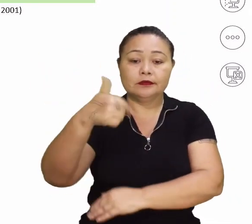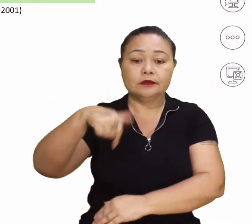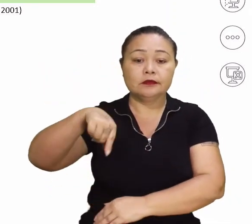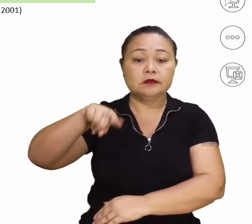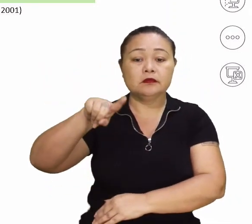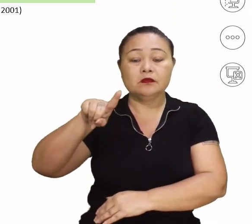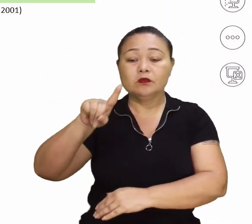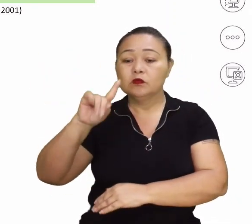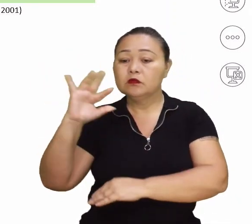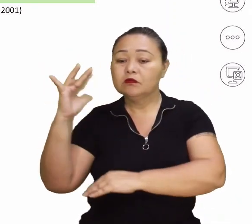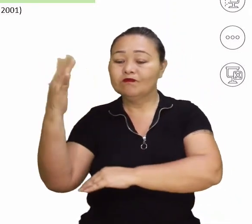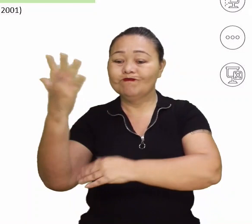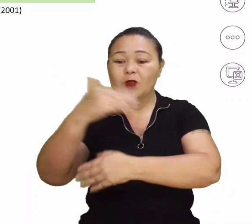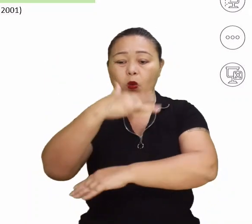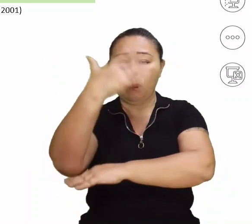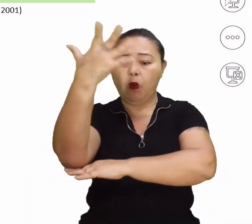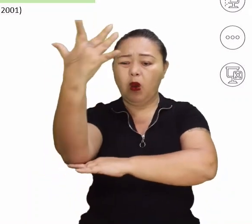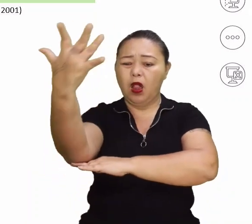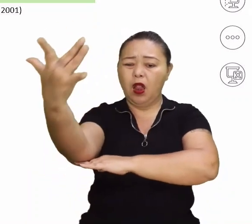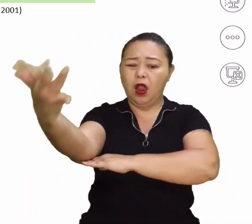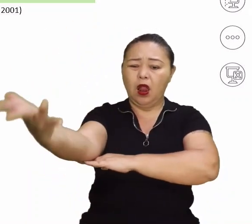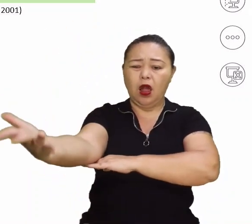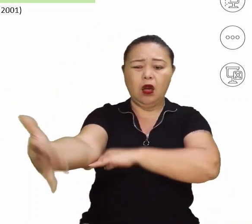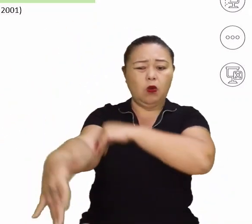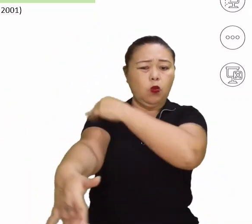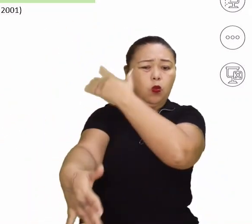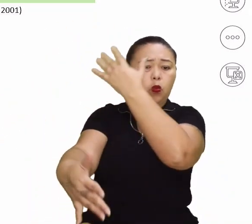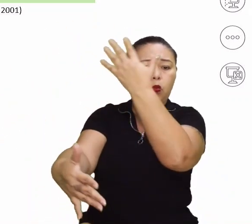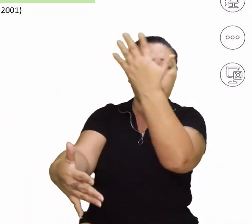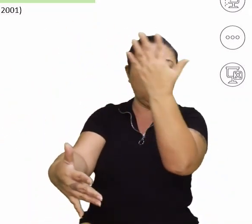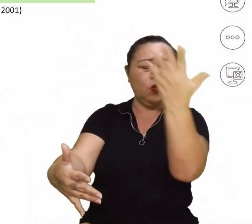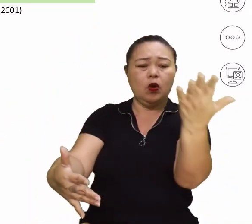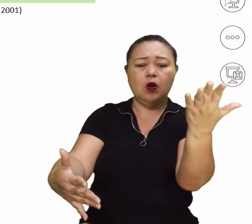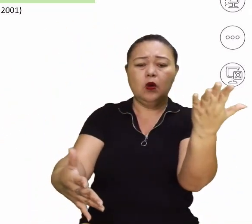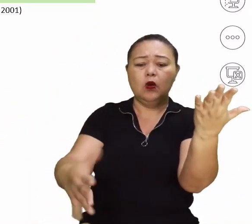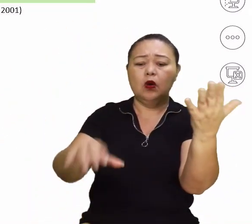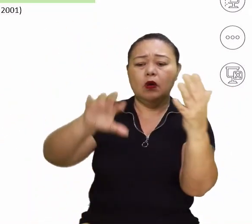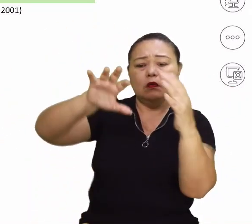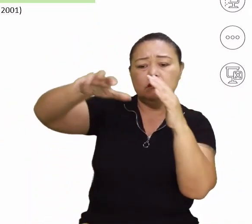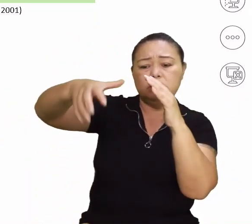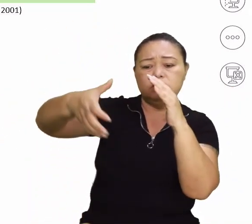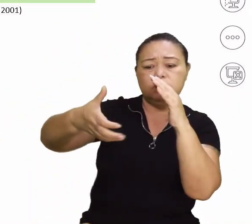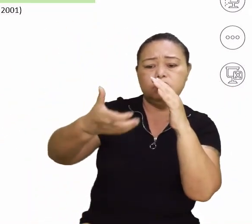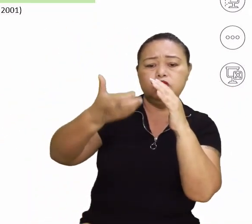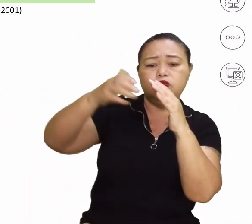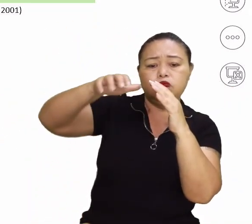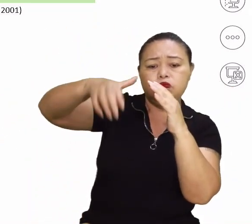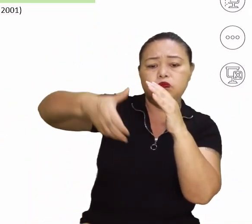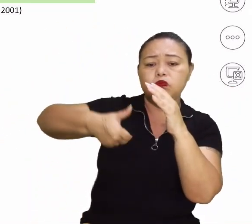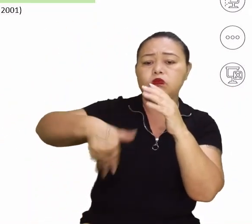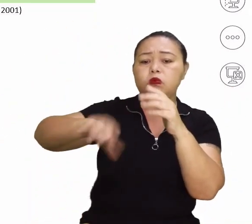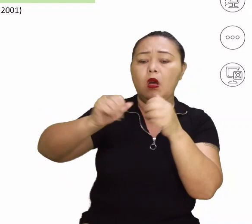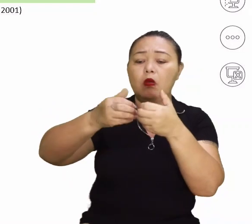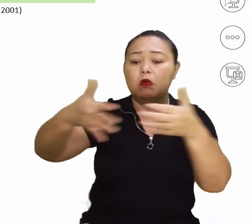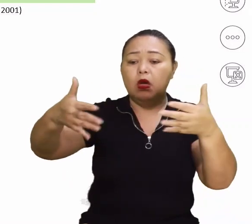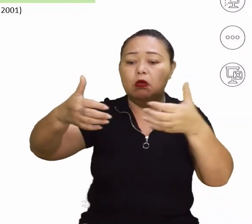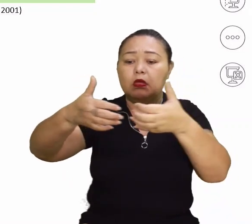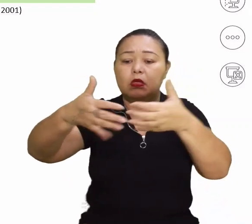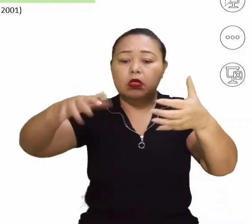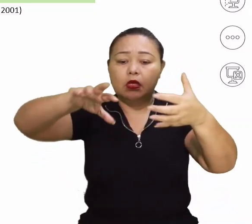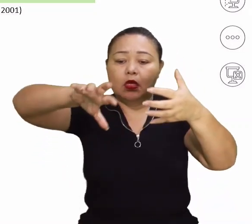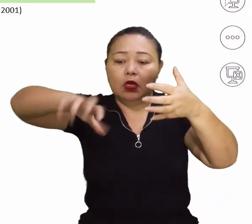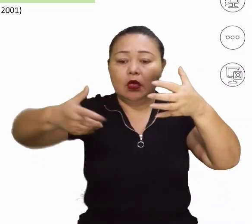Em meio a uma floresta devastada, dezenas de tratores, escavadeiras abriram o